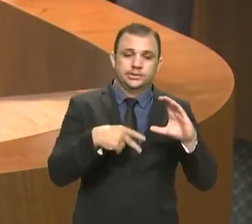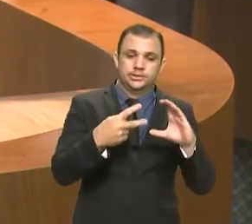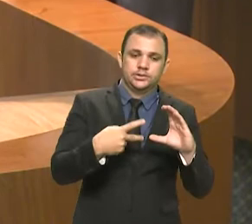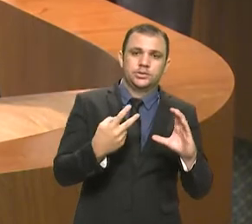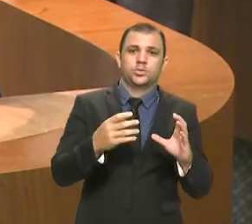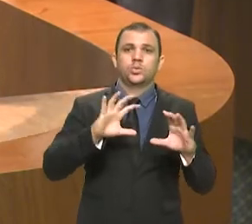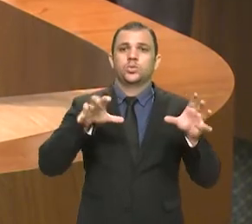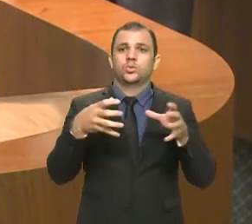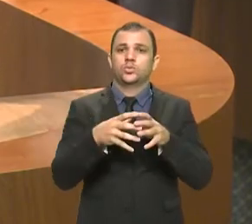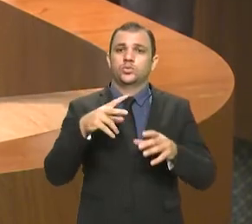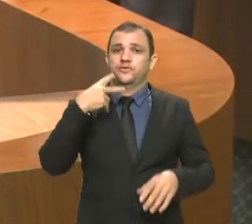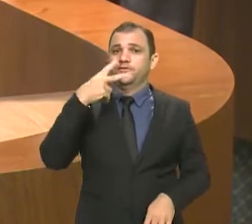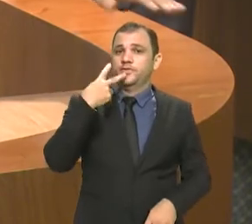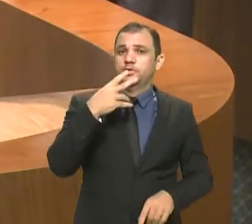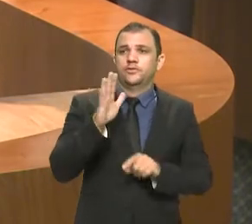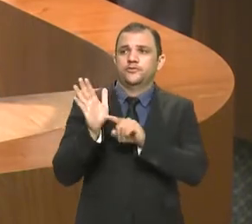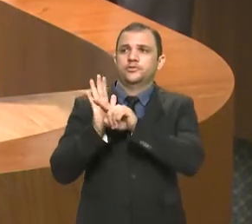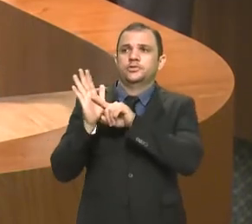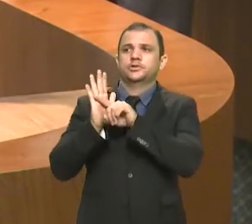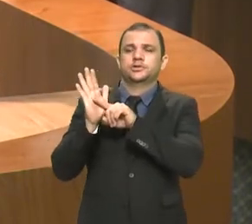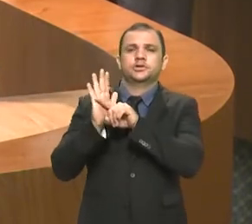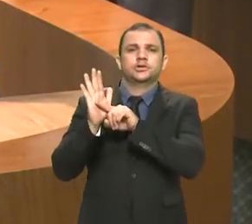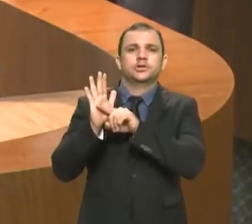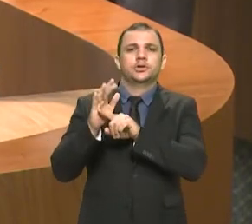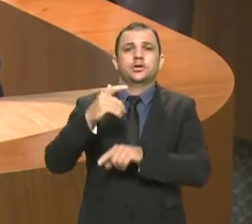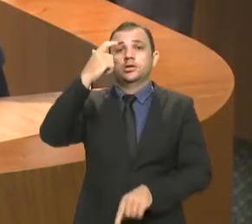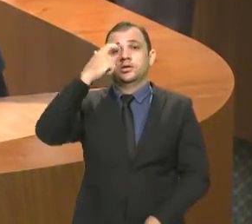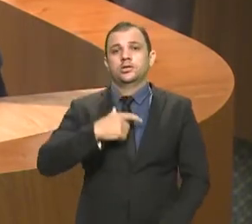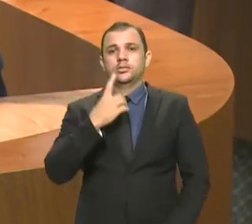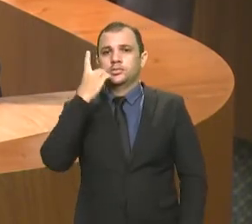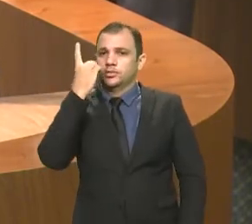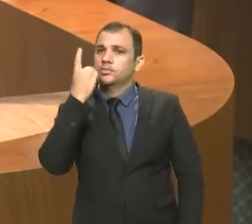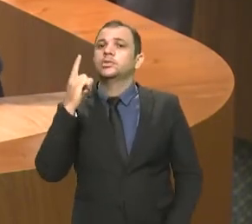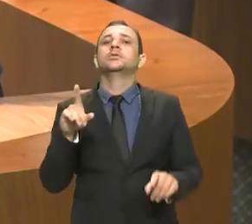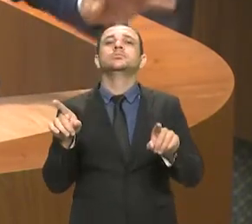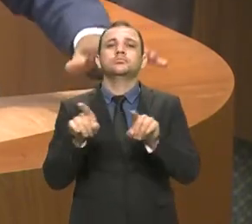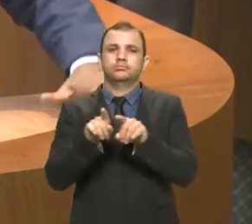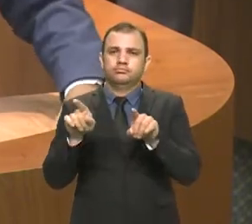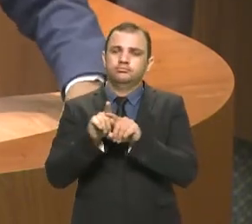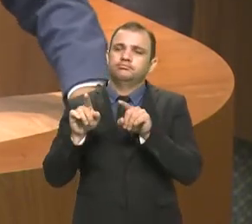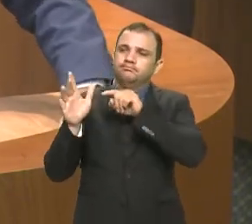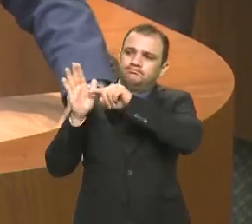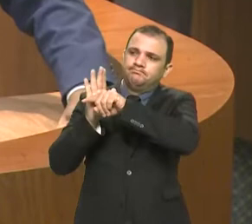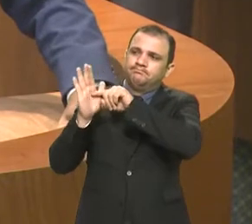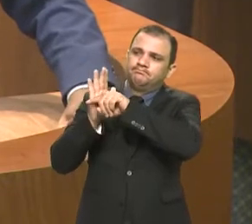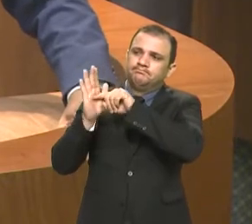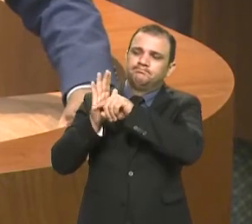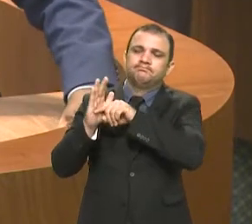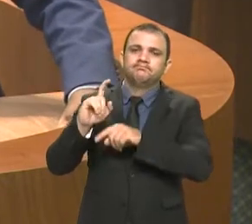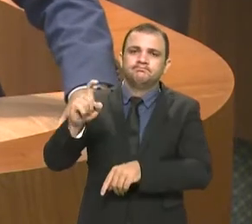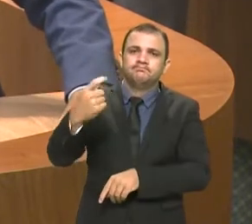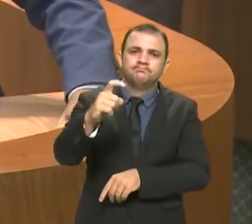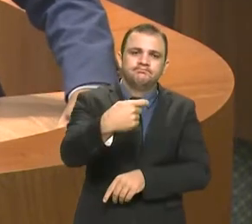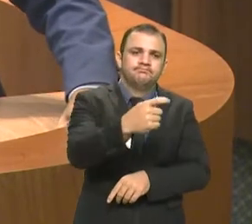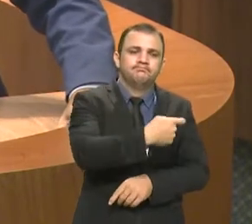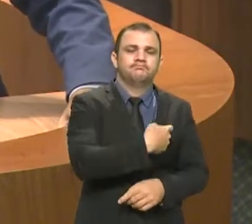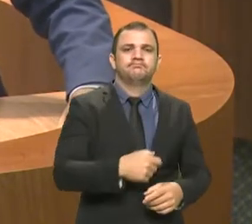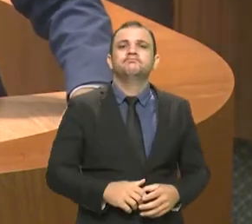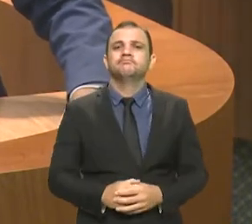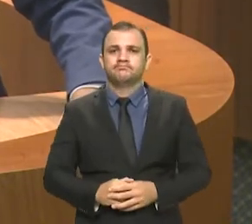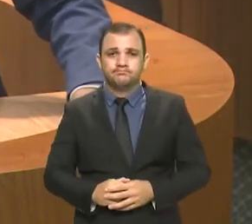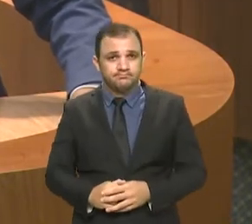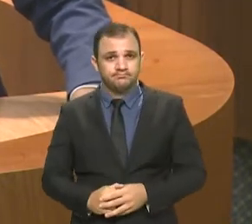vereadores estão fiscalizando, deputado Eto do curso, em todos os lugares que eu for chamado, eu vou fiscalizar e vou cobrar. E já estamos